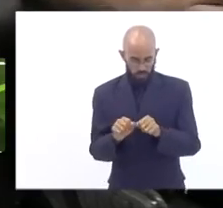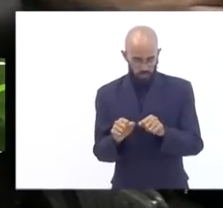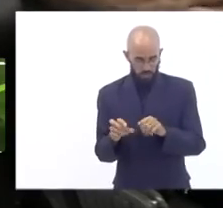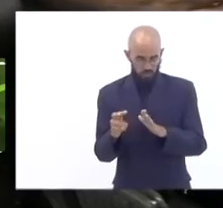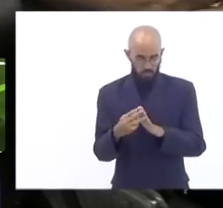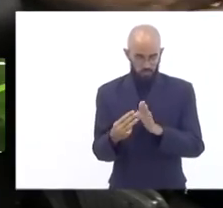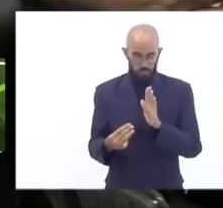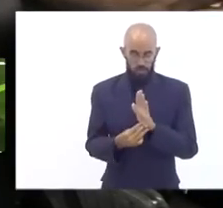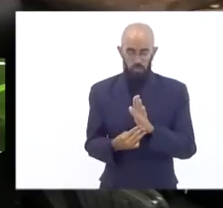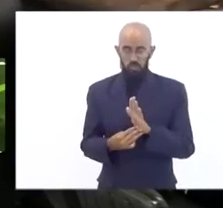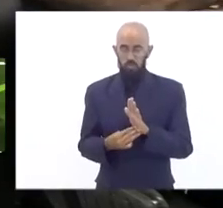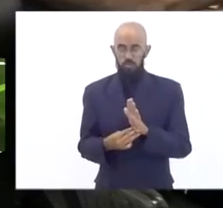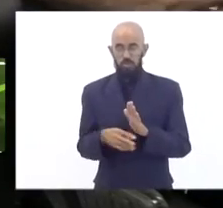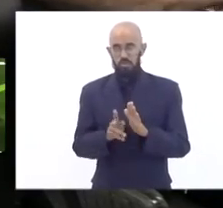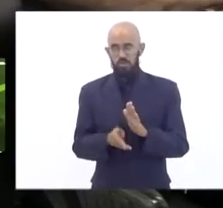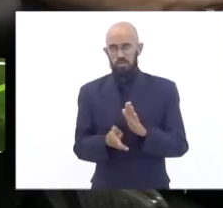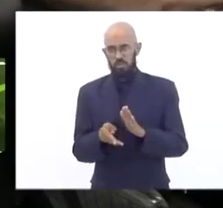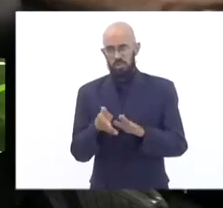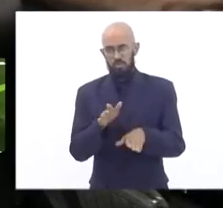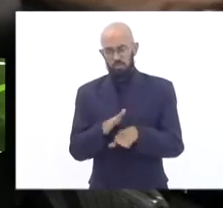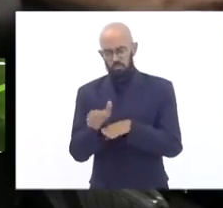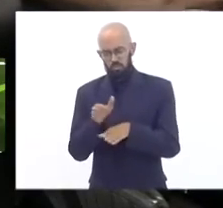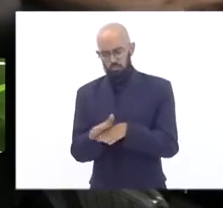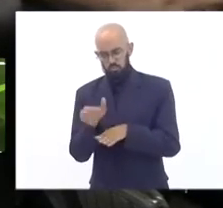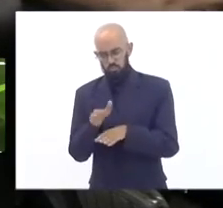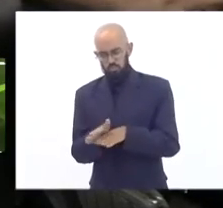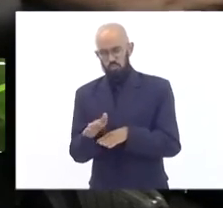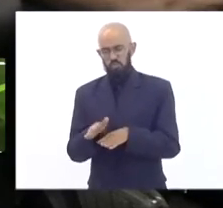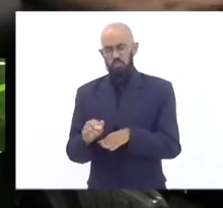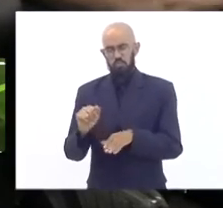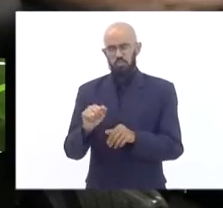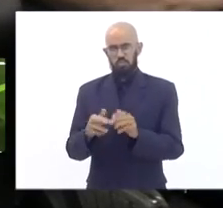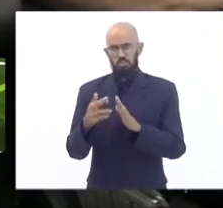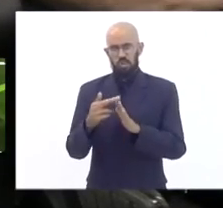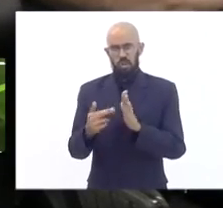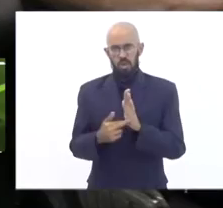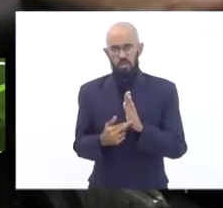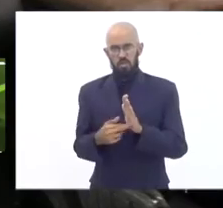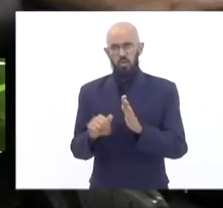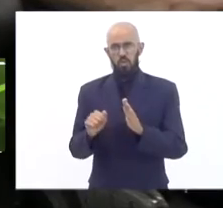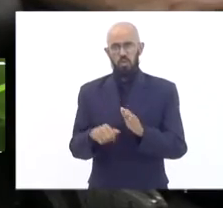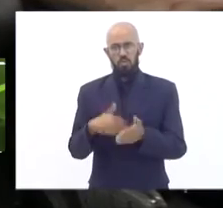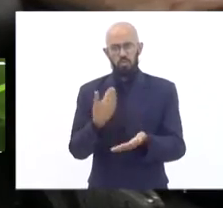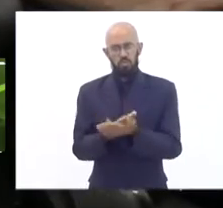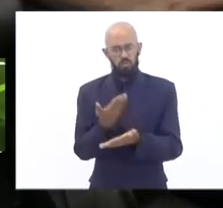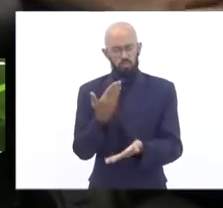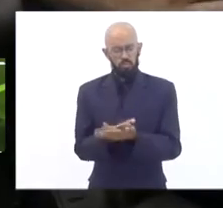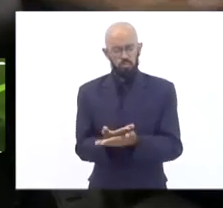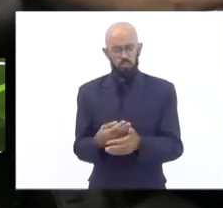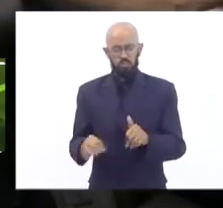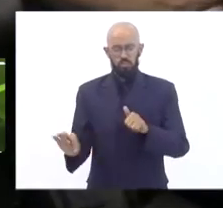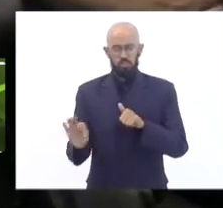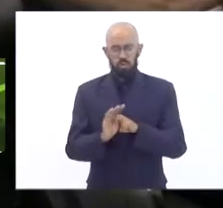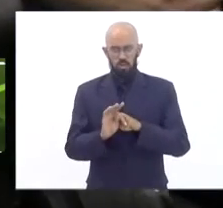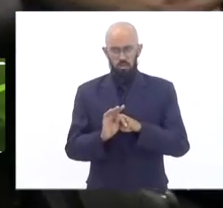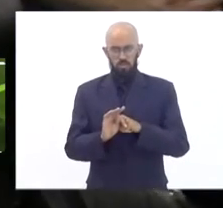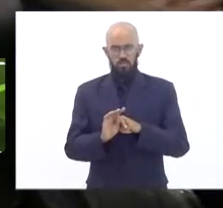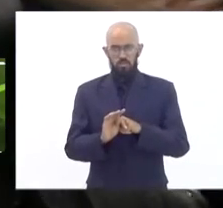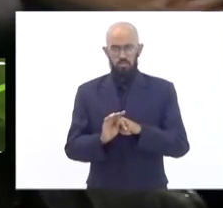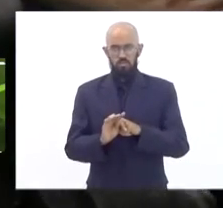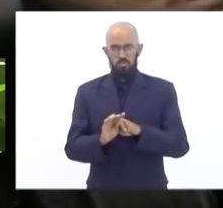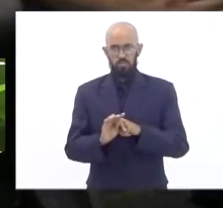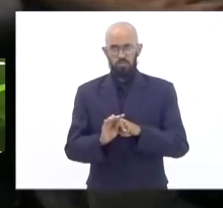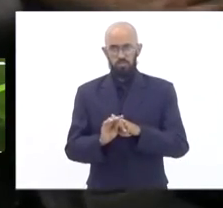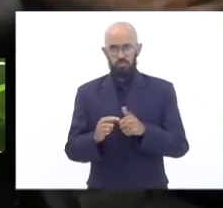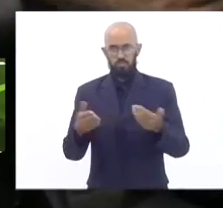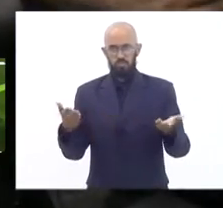Isso sempre instruída por um relator dentro da agência, houve todo um estudo técnico mesmo. E